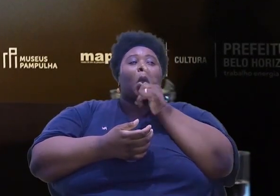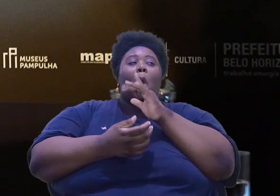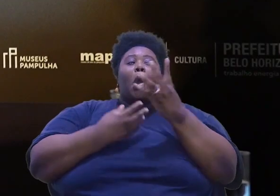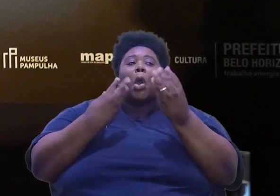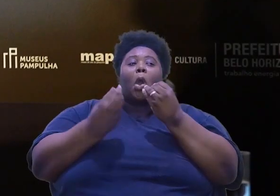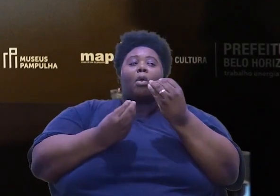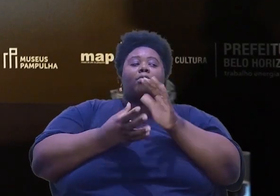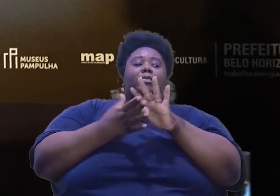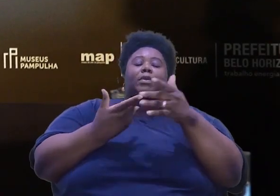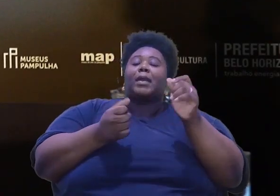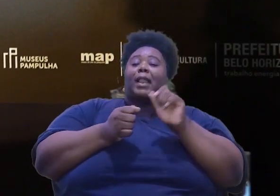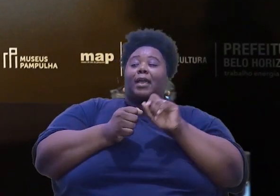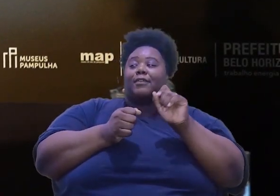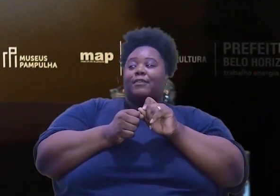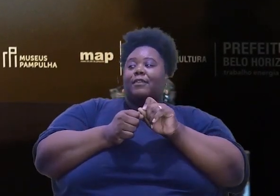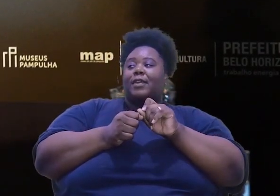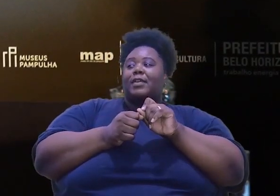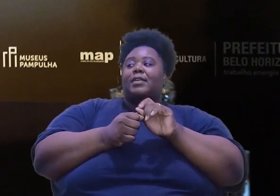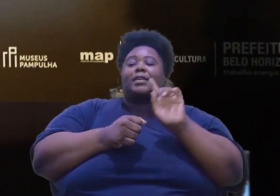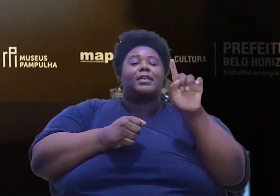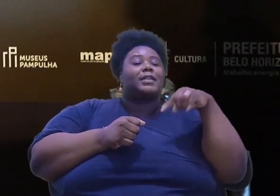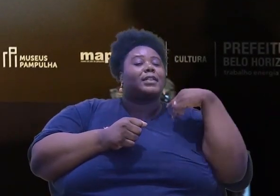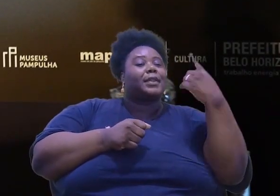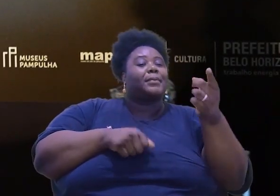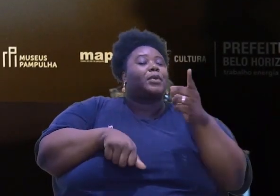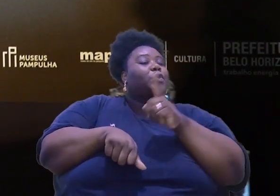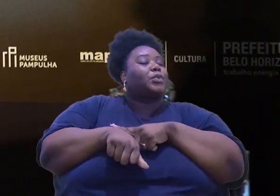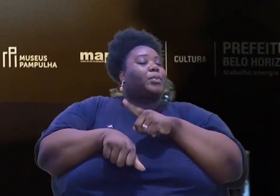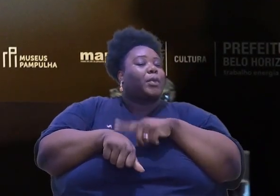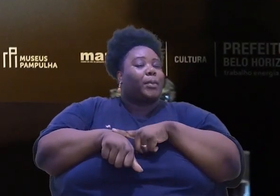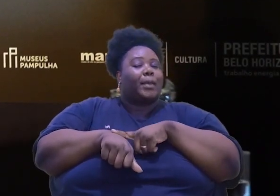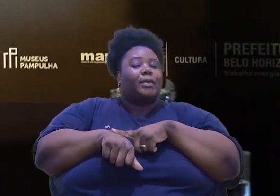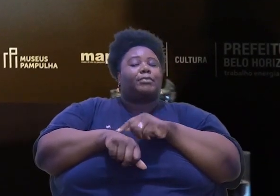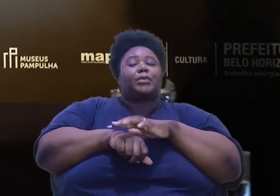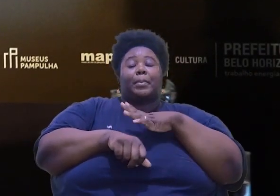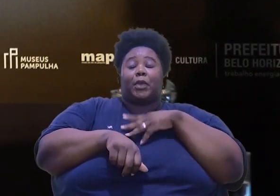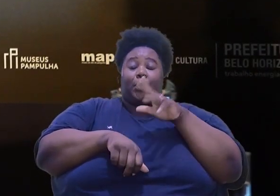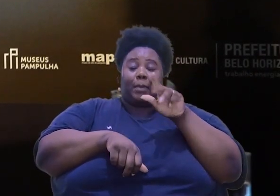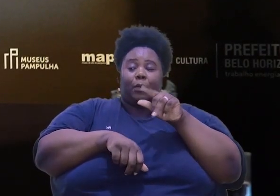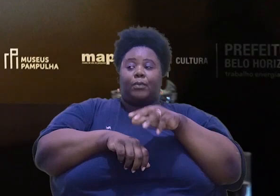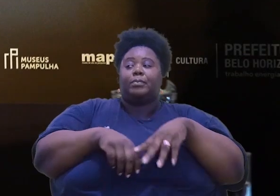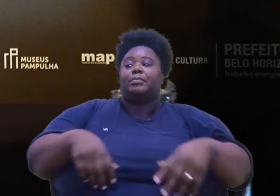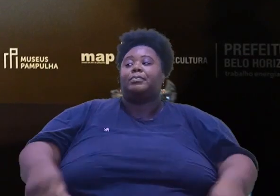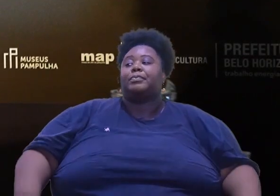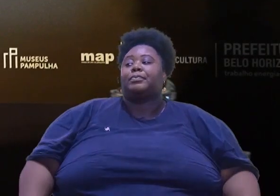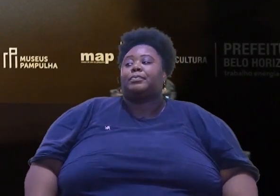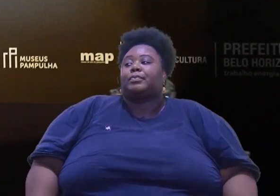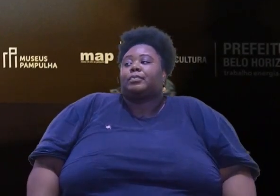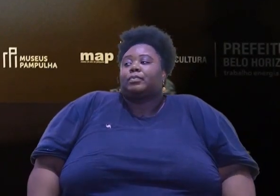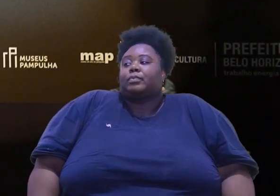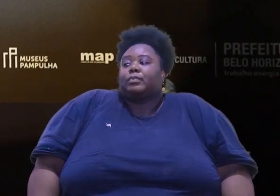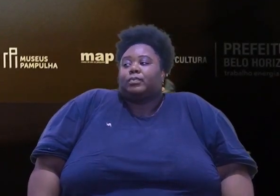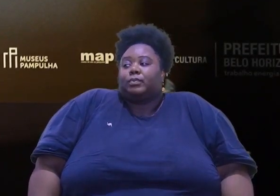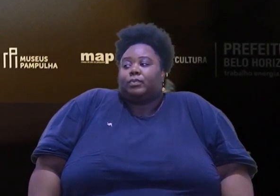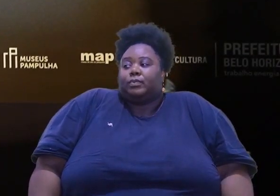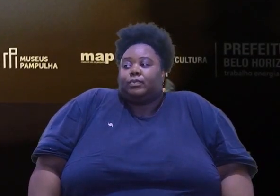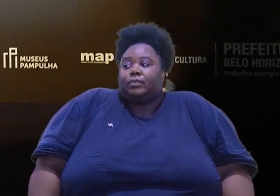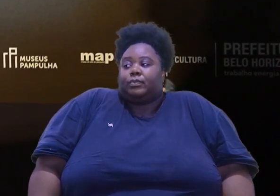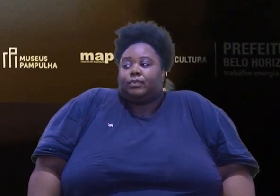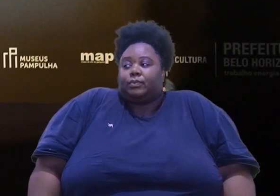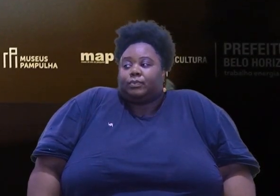branca, então ela fez. Depois teve um outro momento que o Aldair, meu irmão, conseguiu fazer